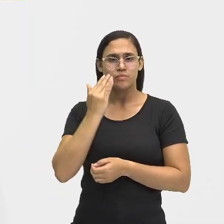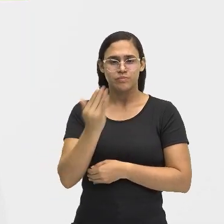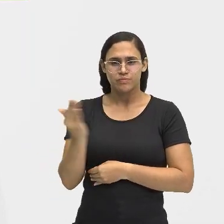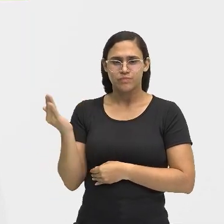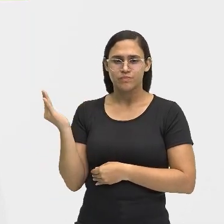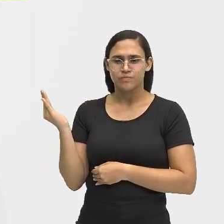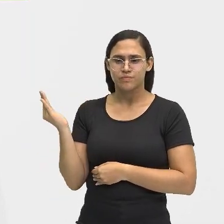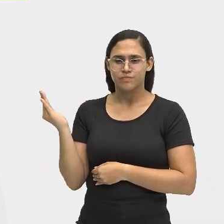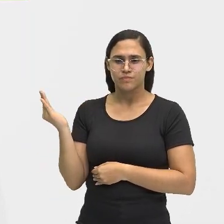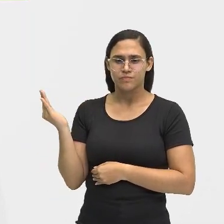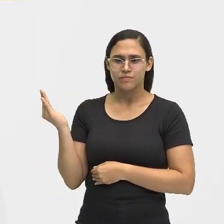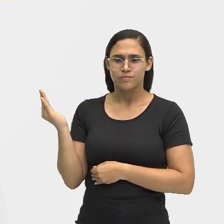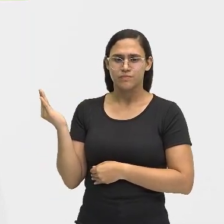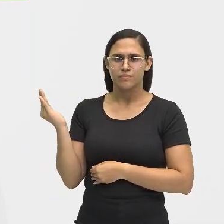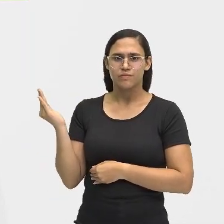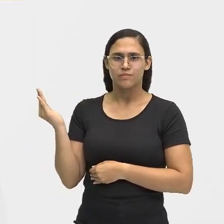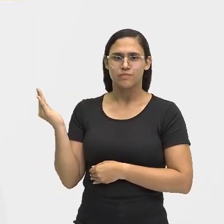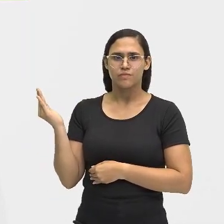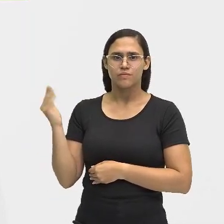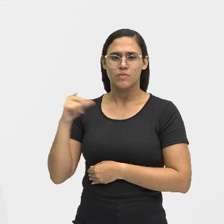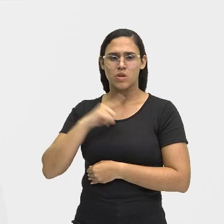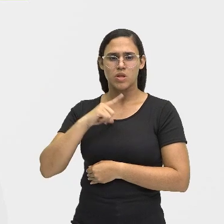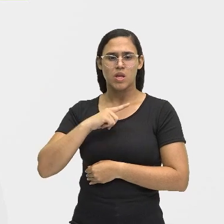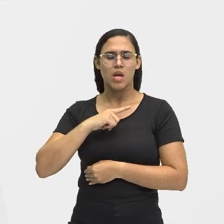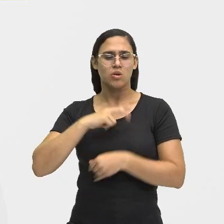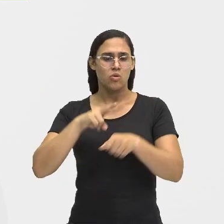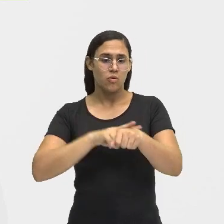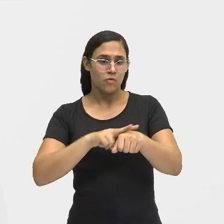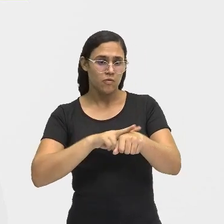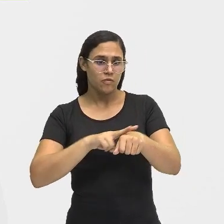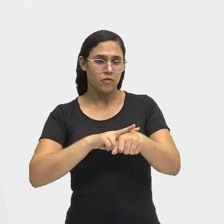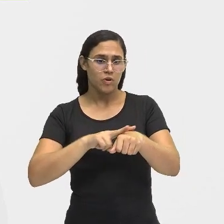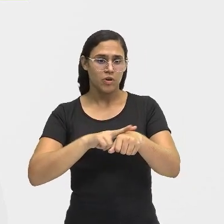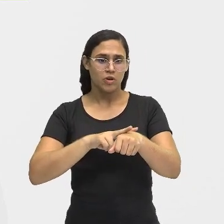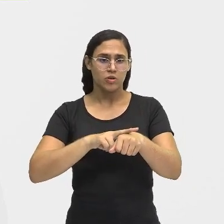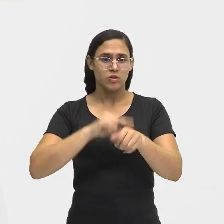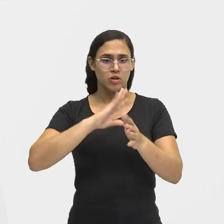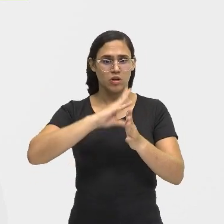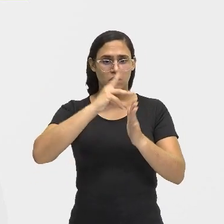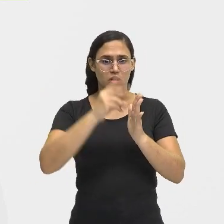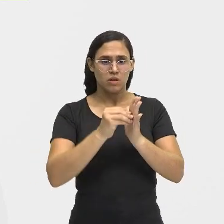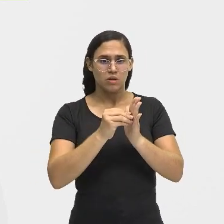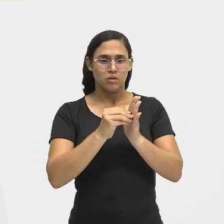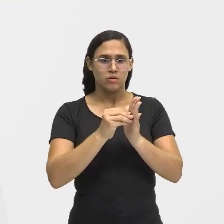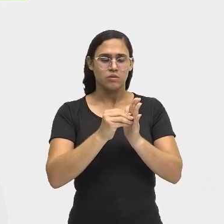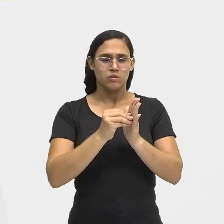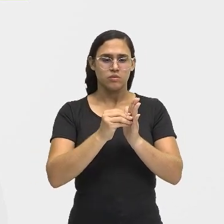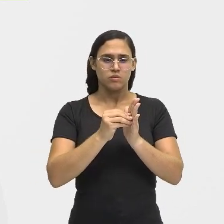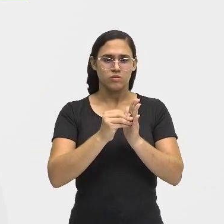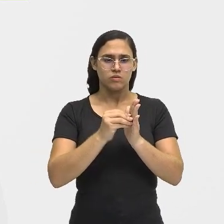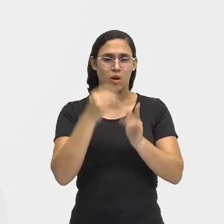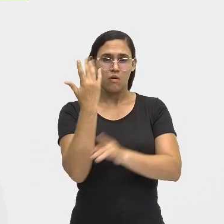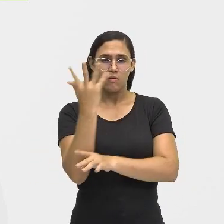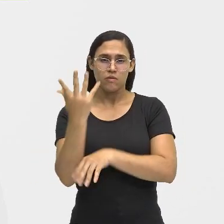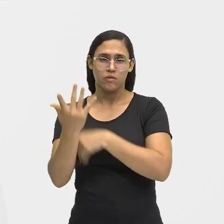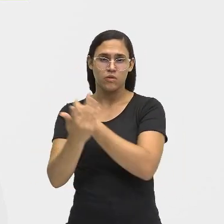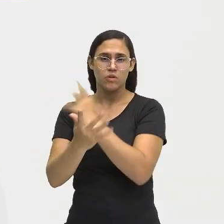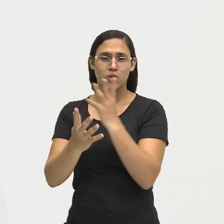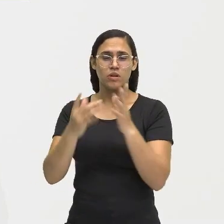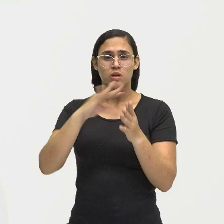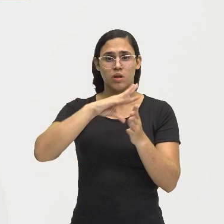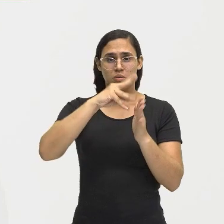a Amazônia, né? A gente consegue ver aí em verde, conseguimos observar aí a floresta